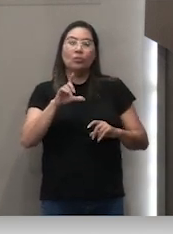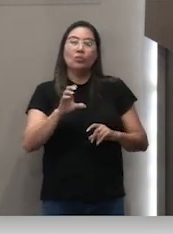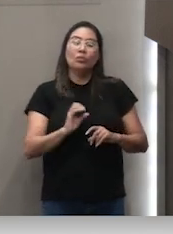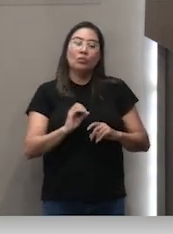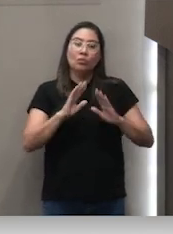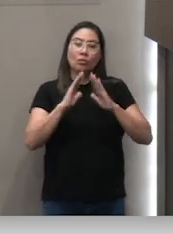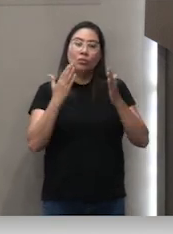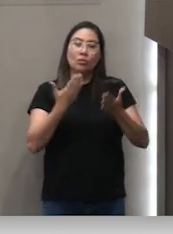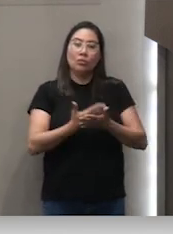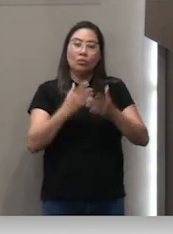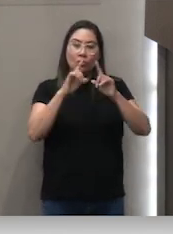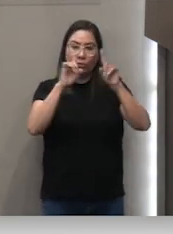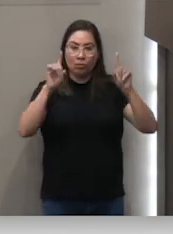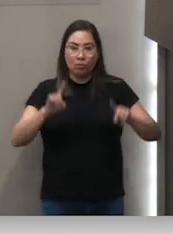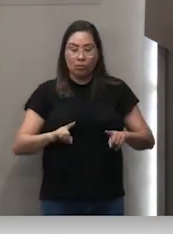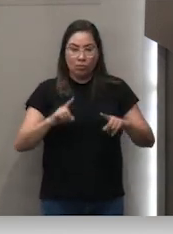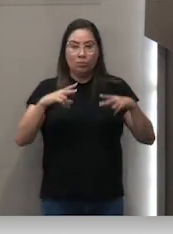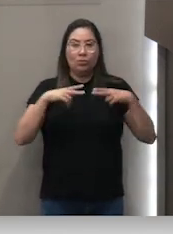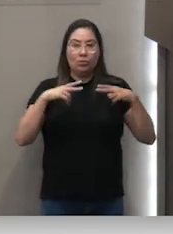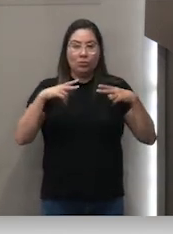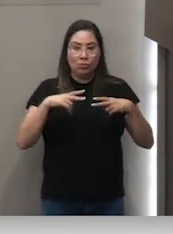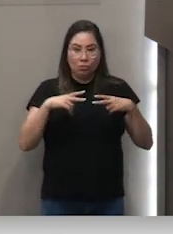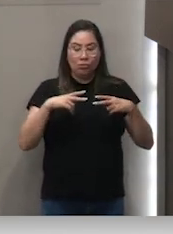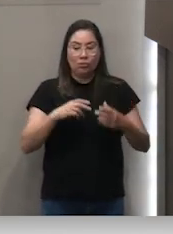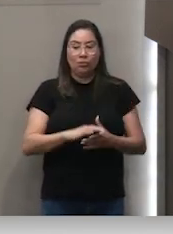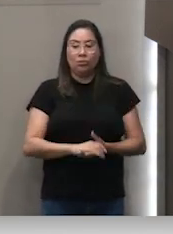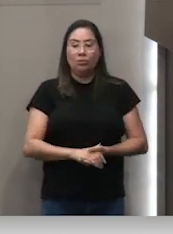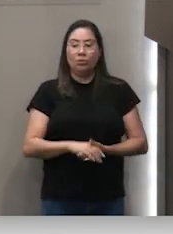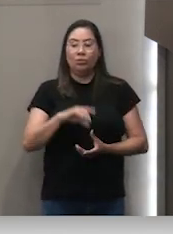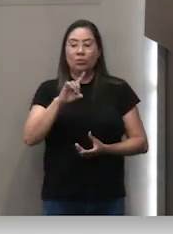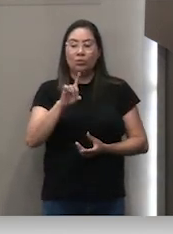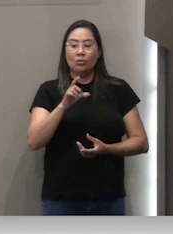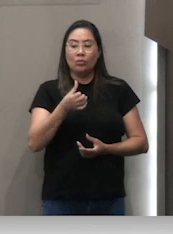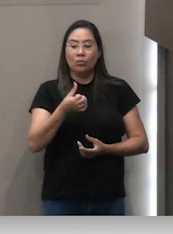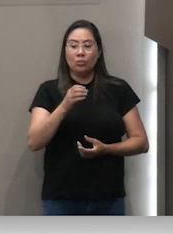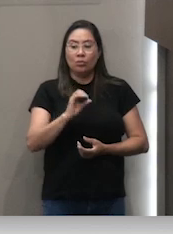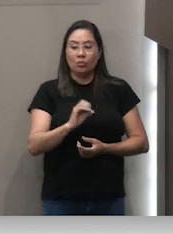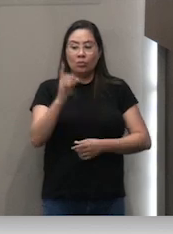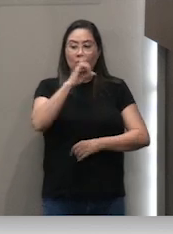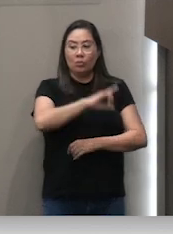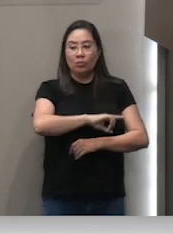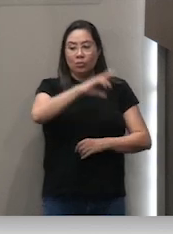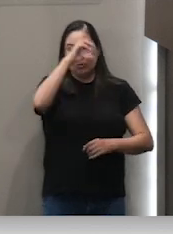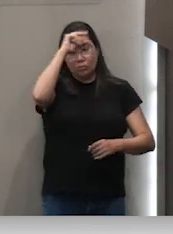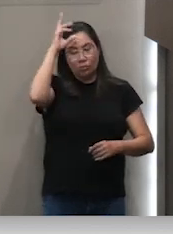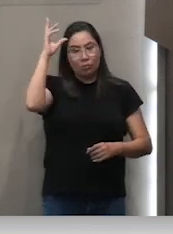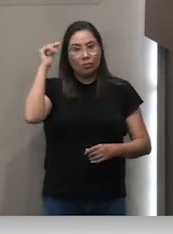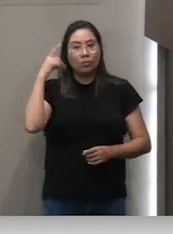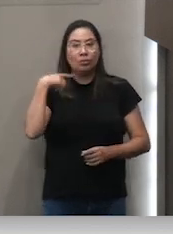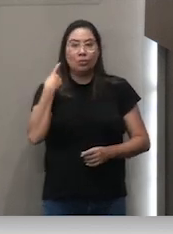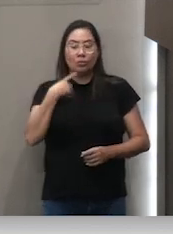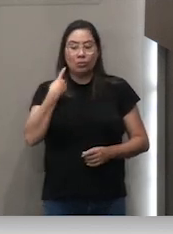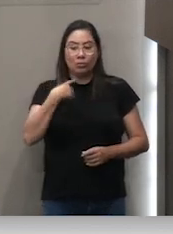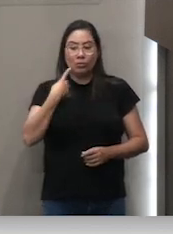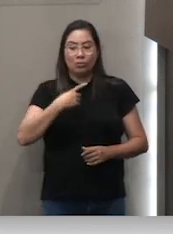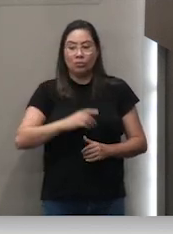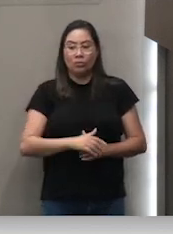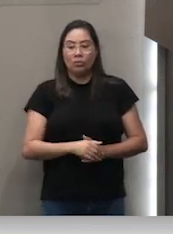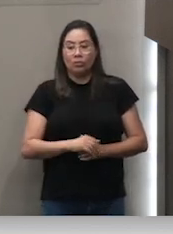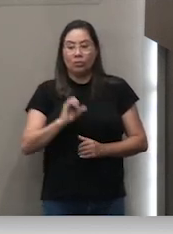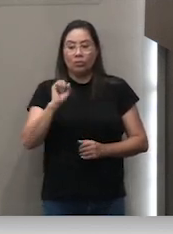públicas e particulares do município de Passo Fundo. O 160, que trata sobre o Dia Municipal da Advocacia.